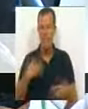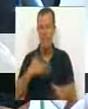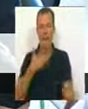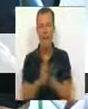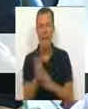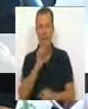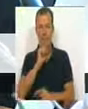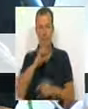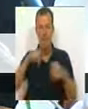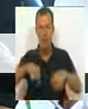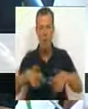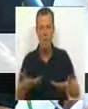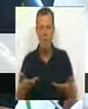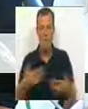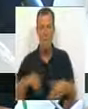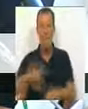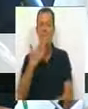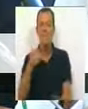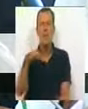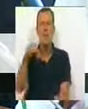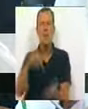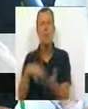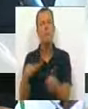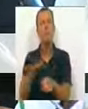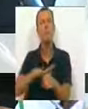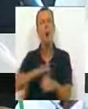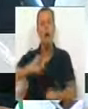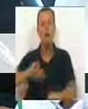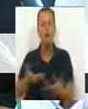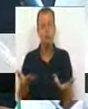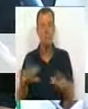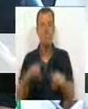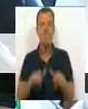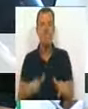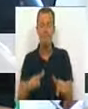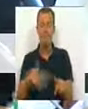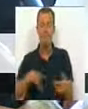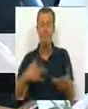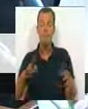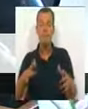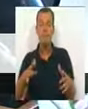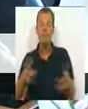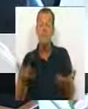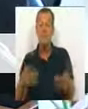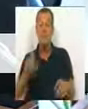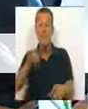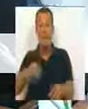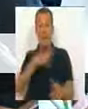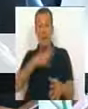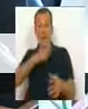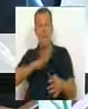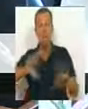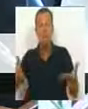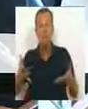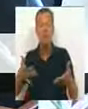oportunidade para, enfim, pedir um ponto de situação do processo e, enfim, e que palavra pode deixar sobre